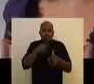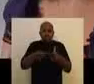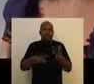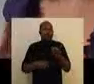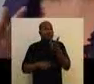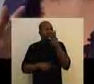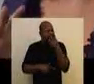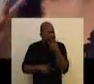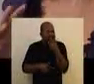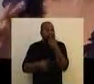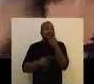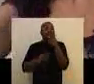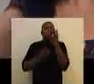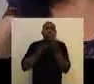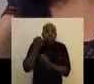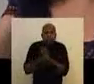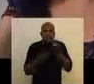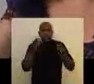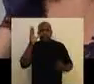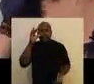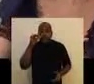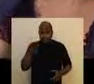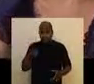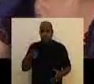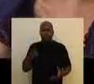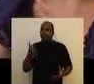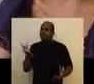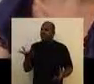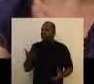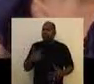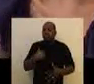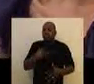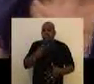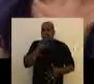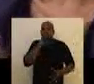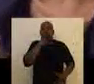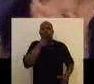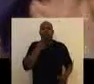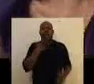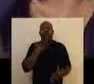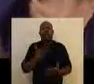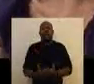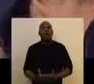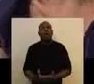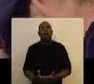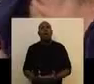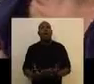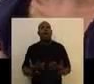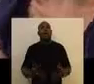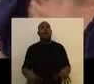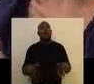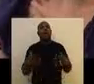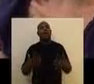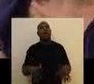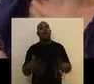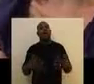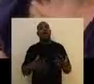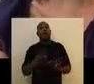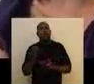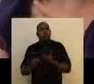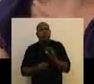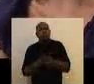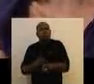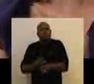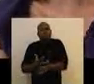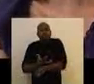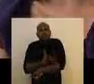estarem focados na deficiência do outro. Isso eu achei muito bacana. Isso foi uma coisa que me moveu muito durante todo